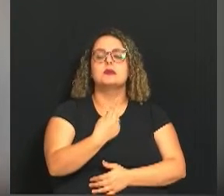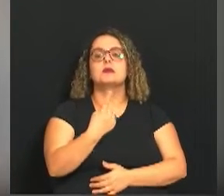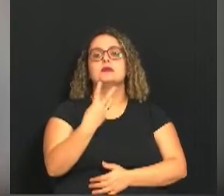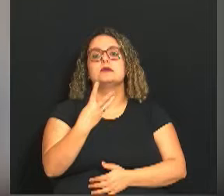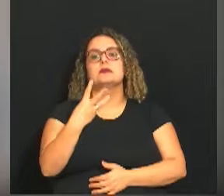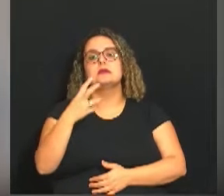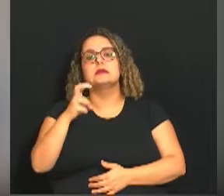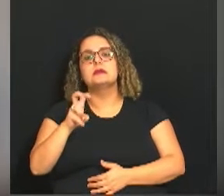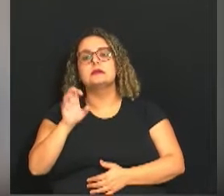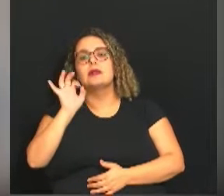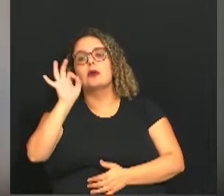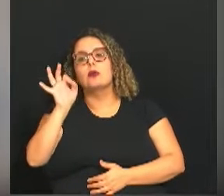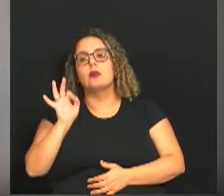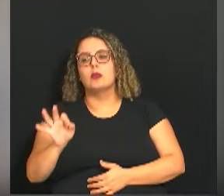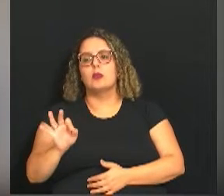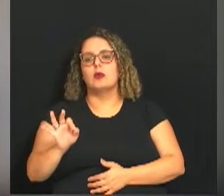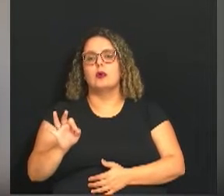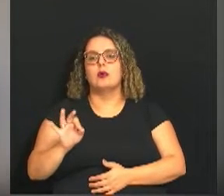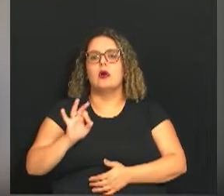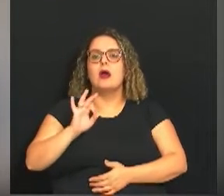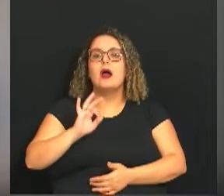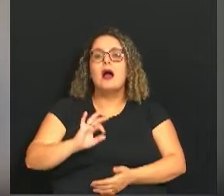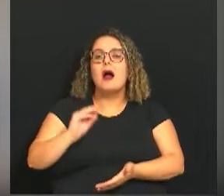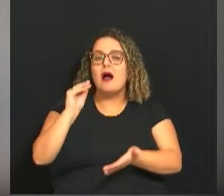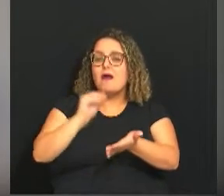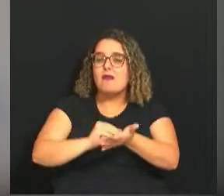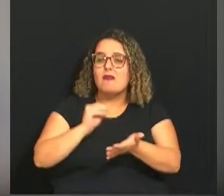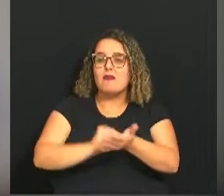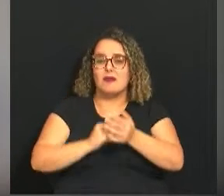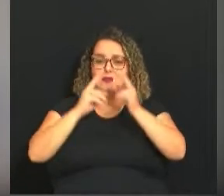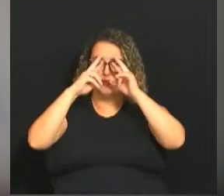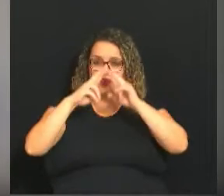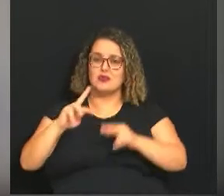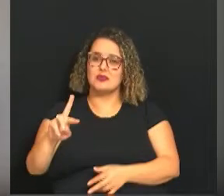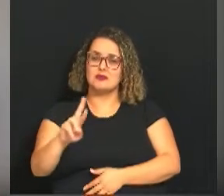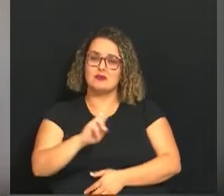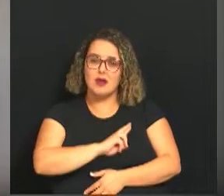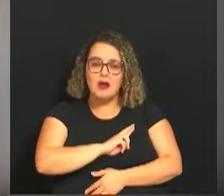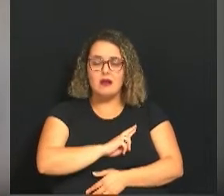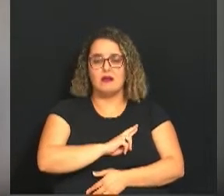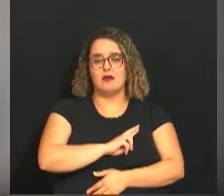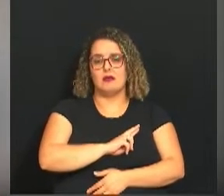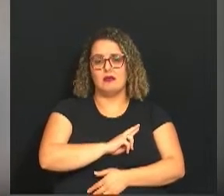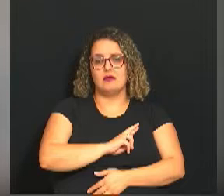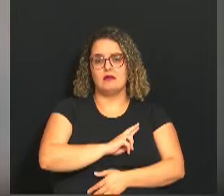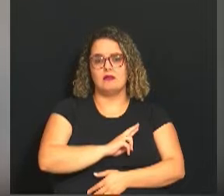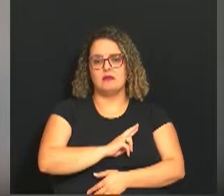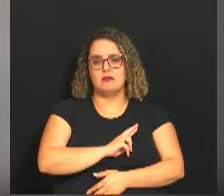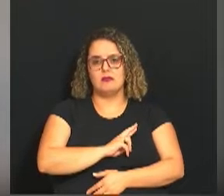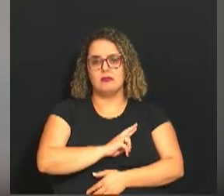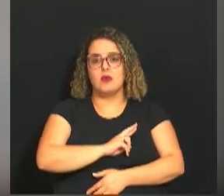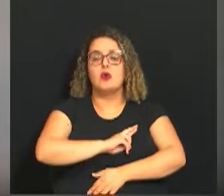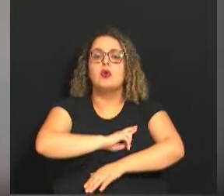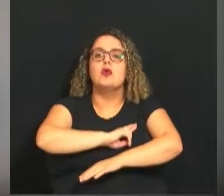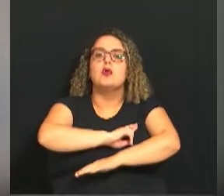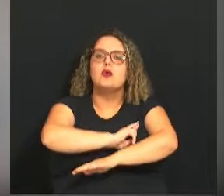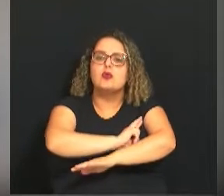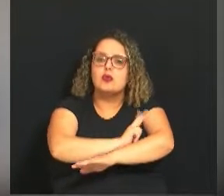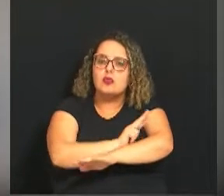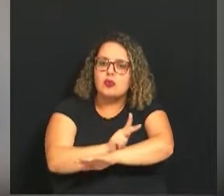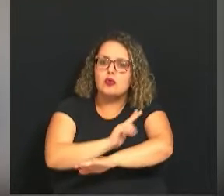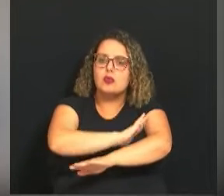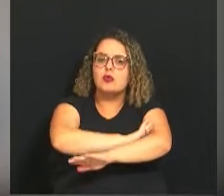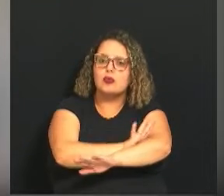1.135%. E a intolerância religiosa é mais uma das faces do racismo que existe na